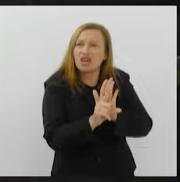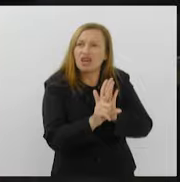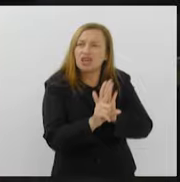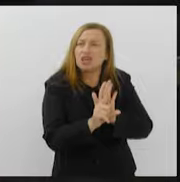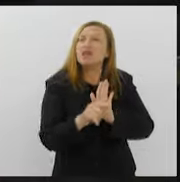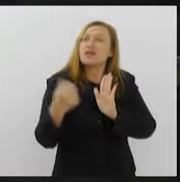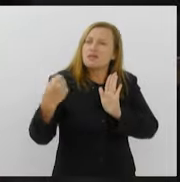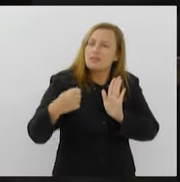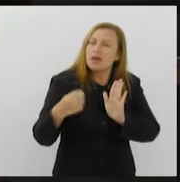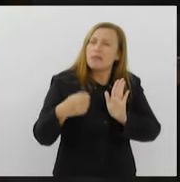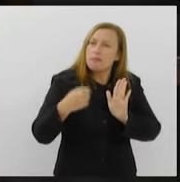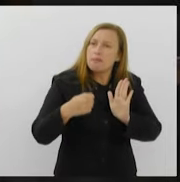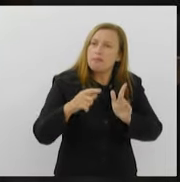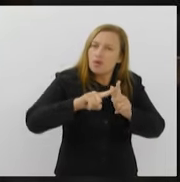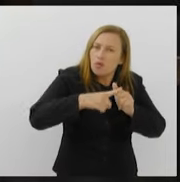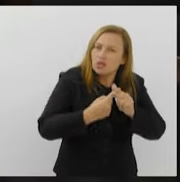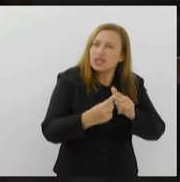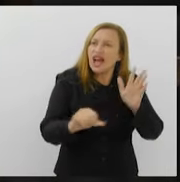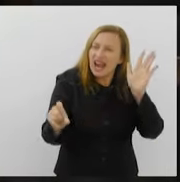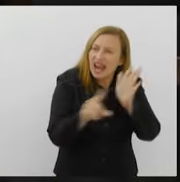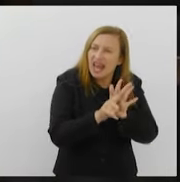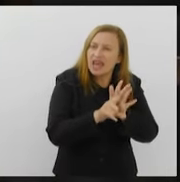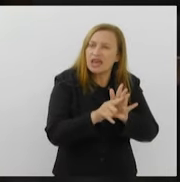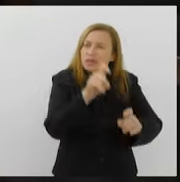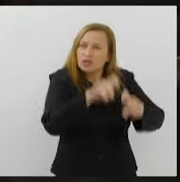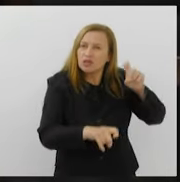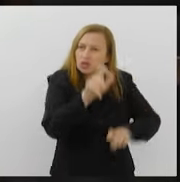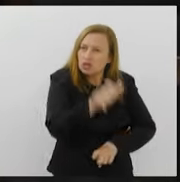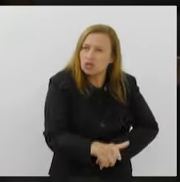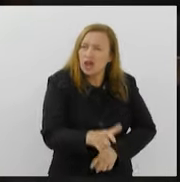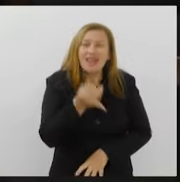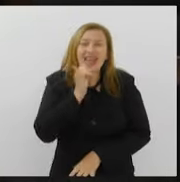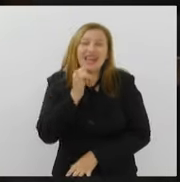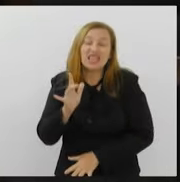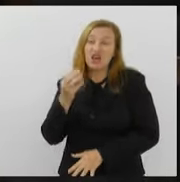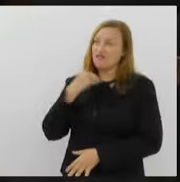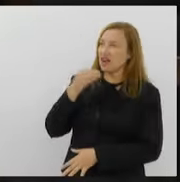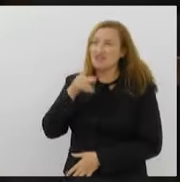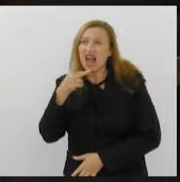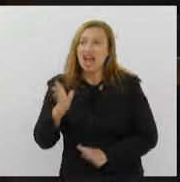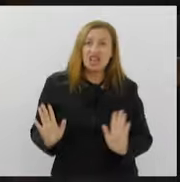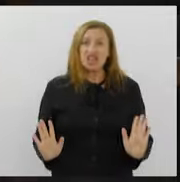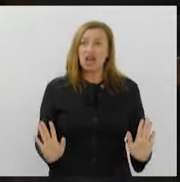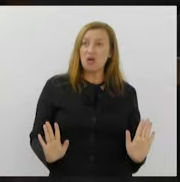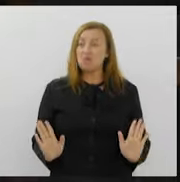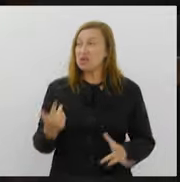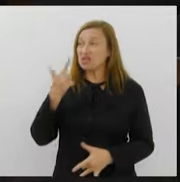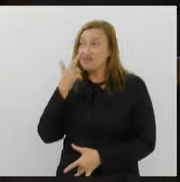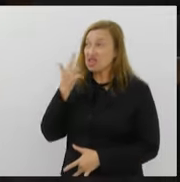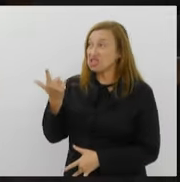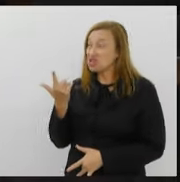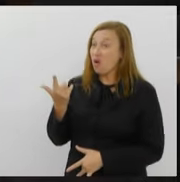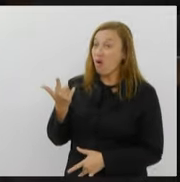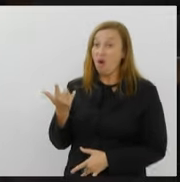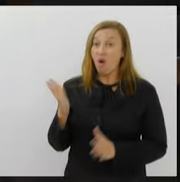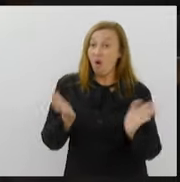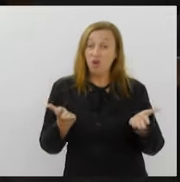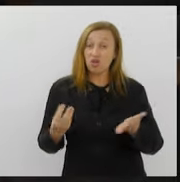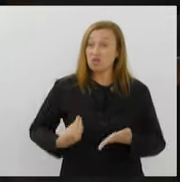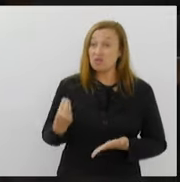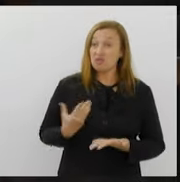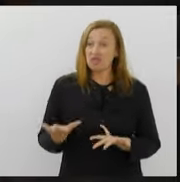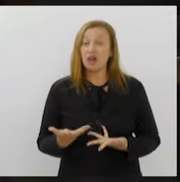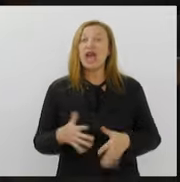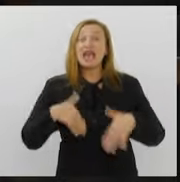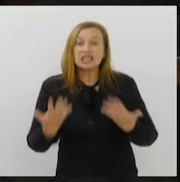que ampliar a lei do estuprador. É narrativa fraca me dizer, não, mas olha só como está hoje. Então trabalhem para